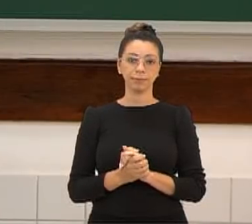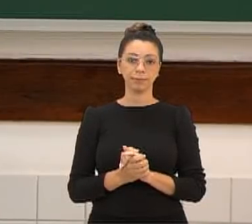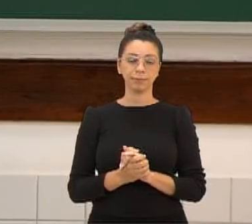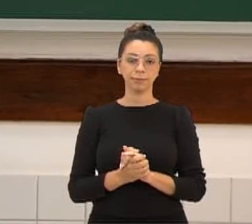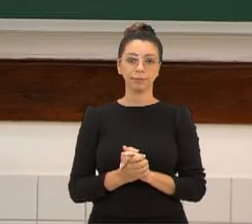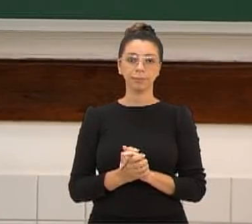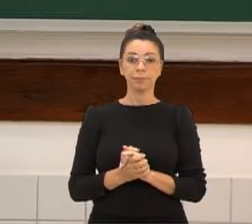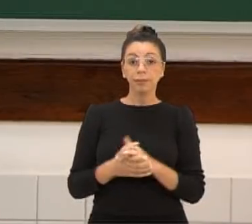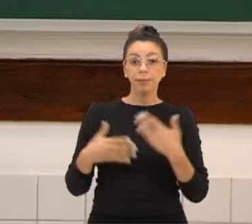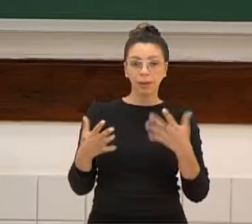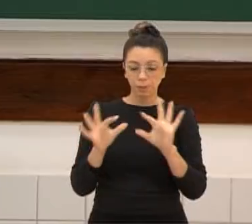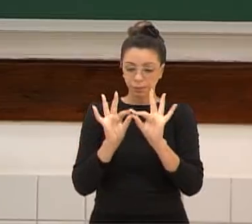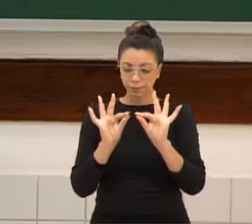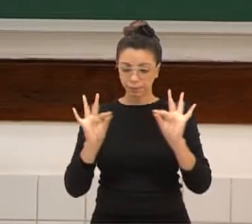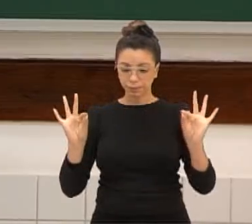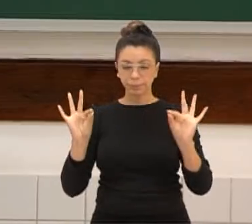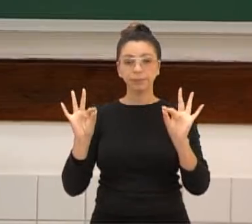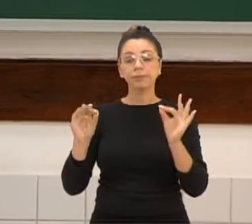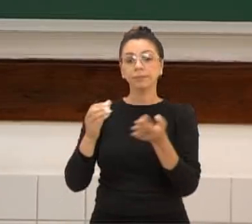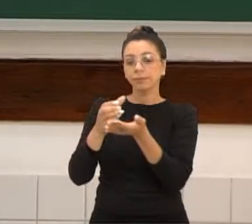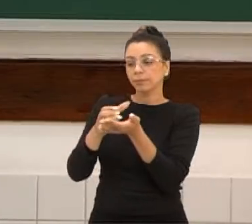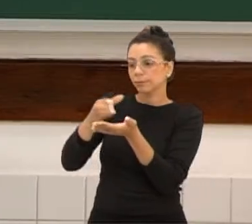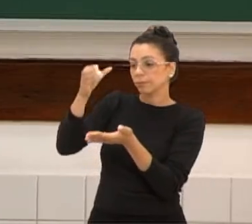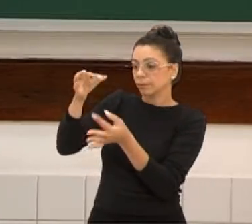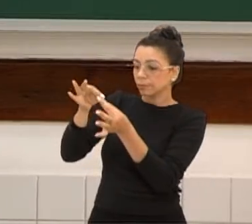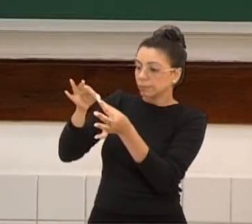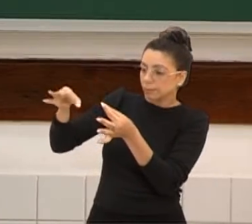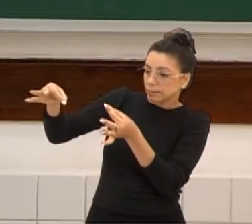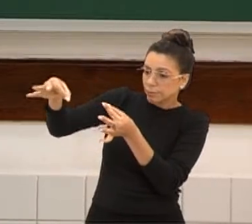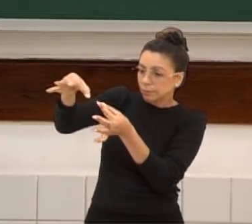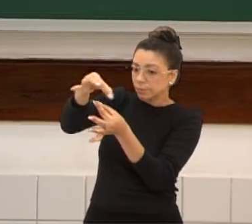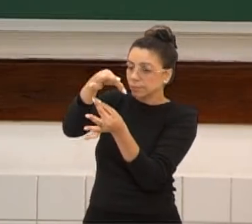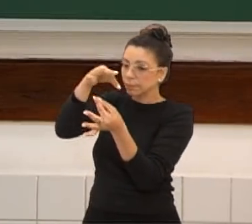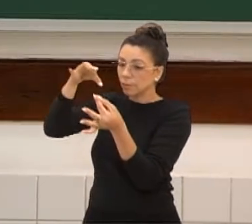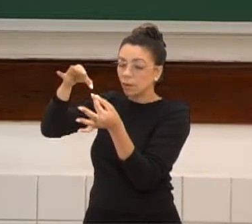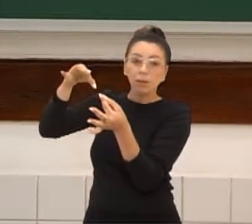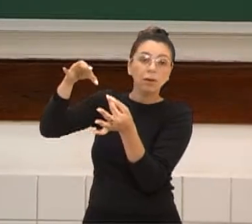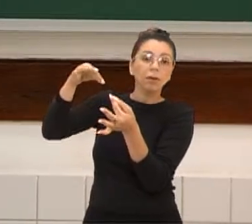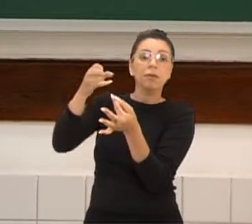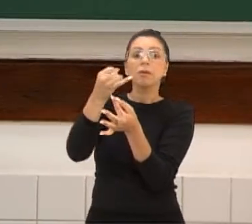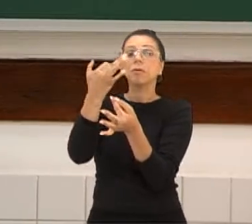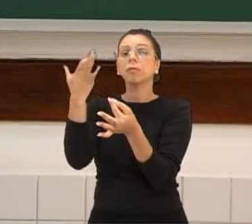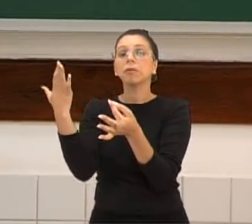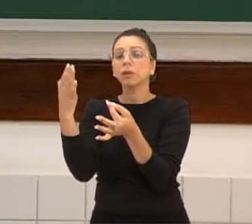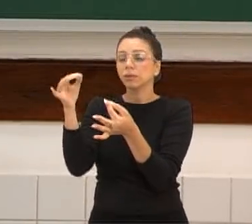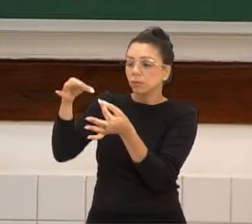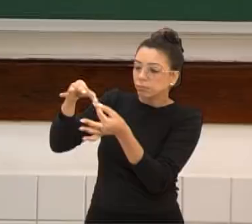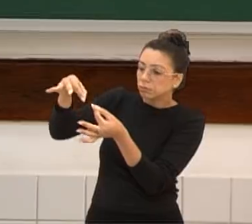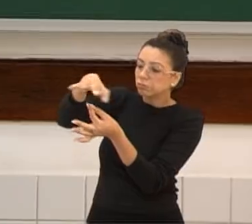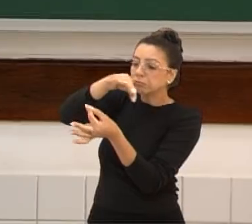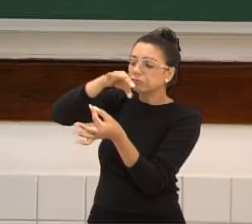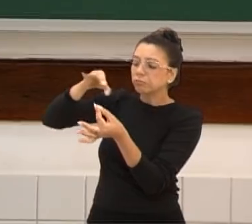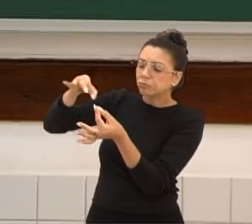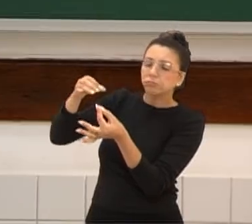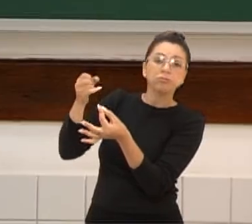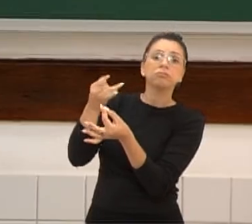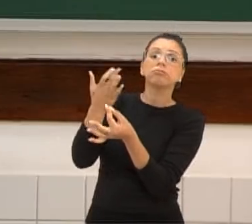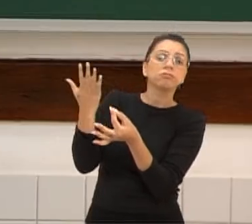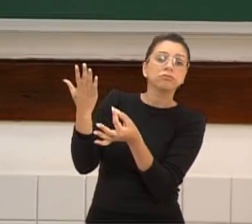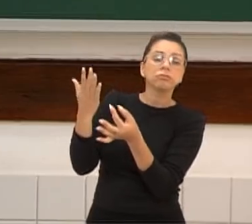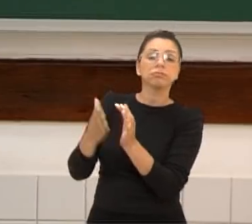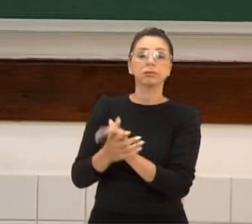vai passar um barbante para você determinar a circunferência desse objeto,